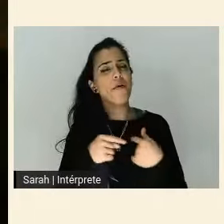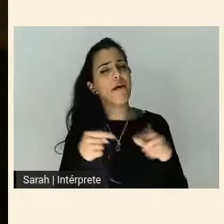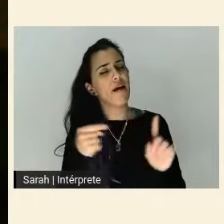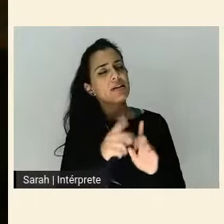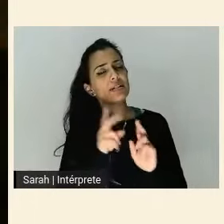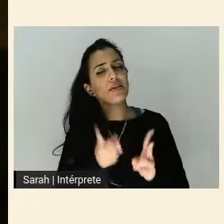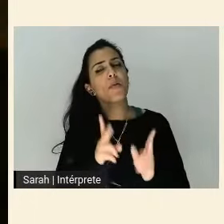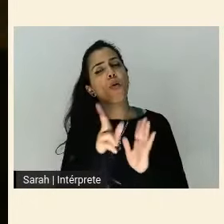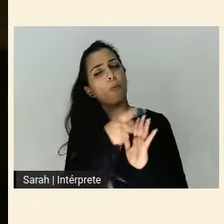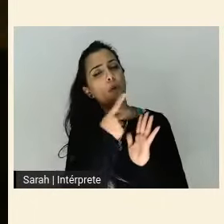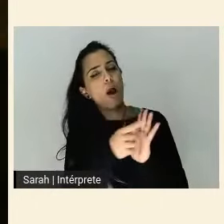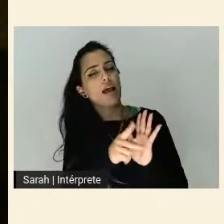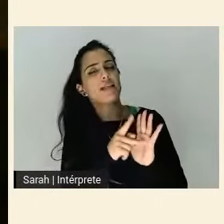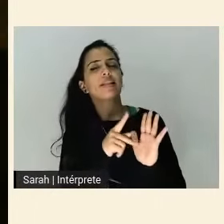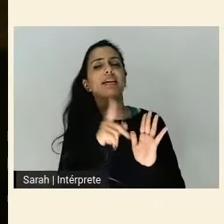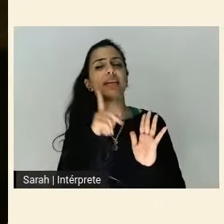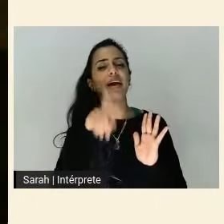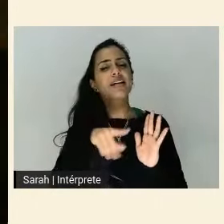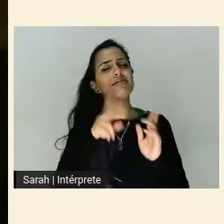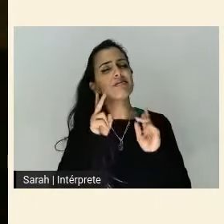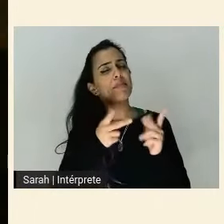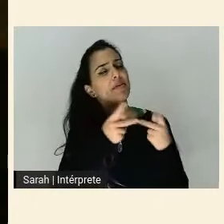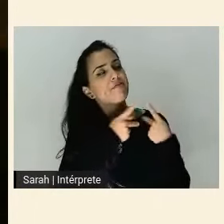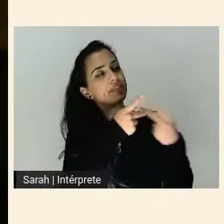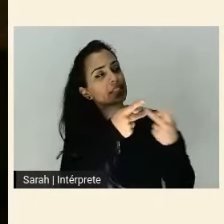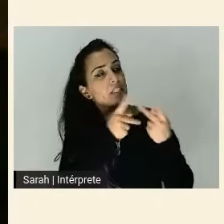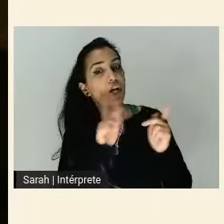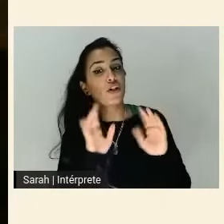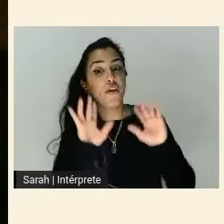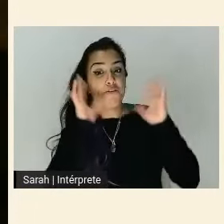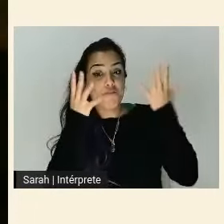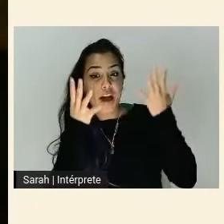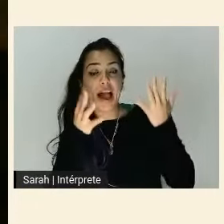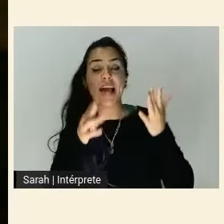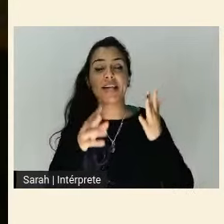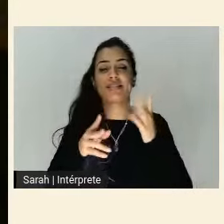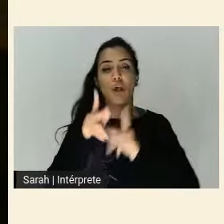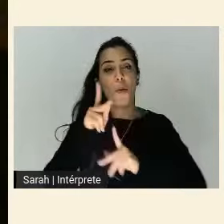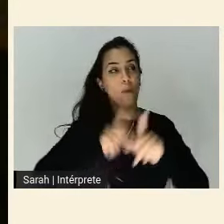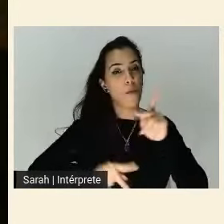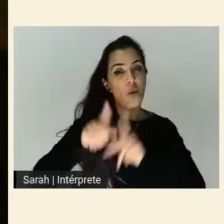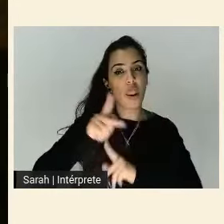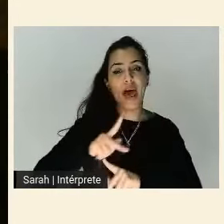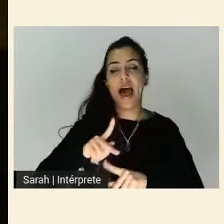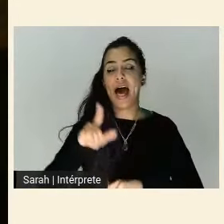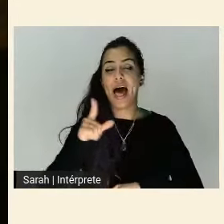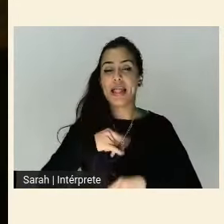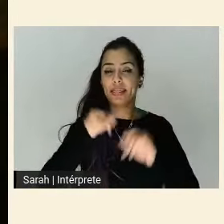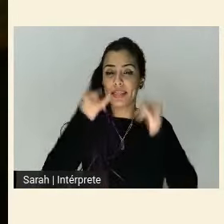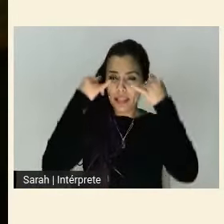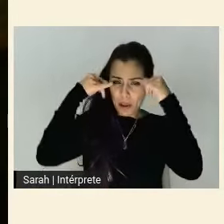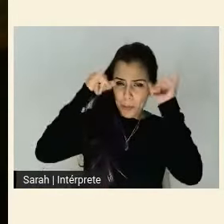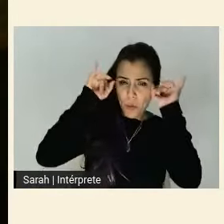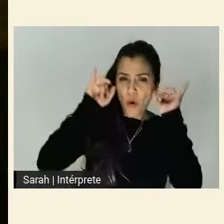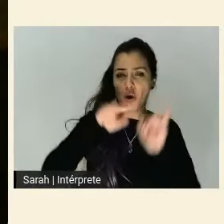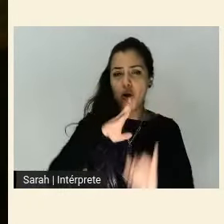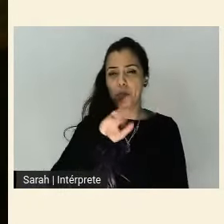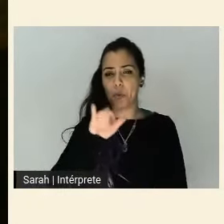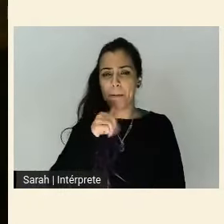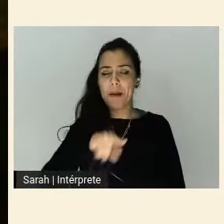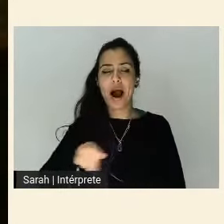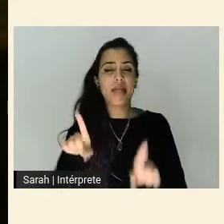populares, apreciando especialmente as apresentações dos cordões de boi-bumbá e os batuques de carimbó,